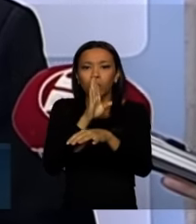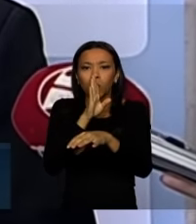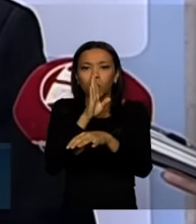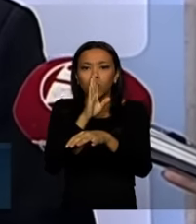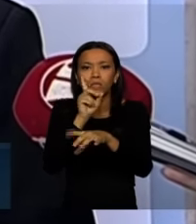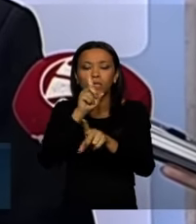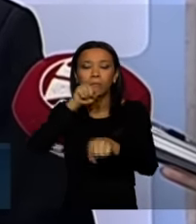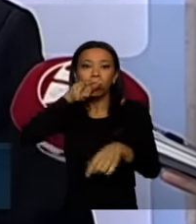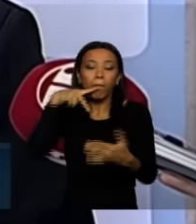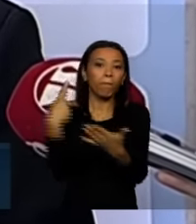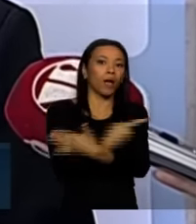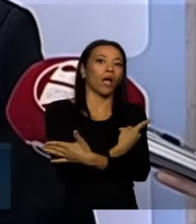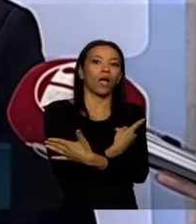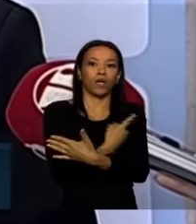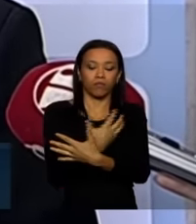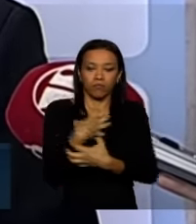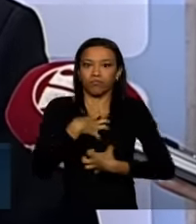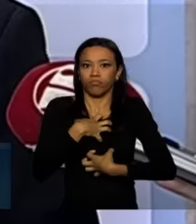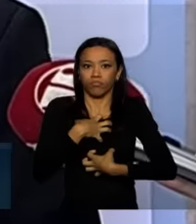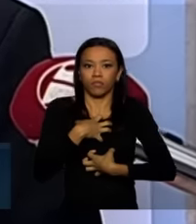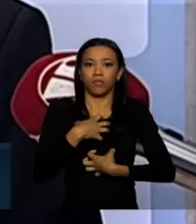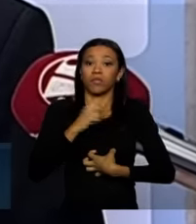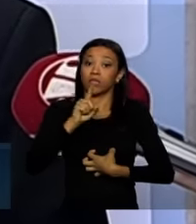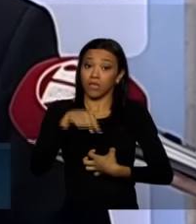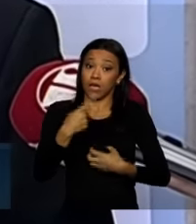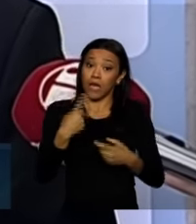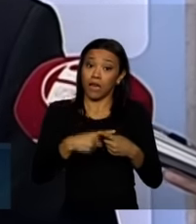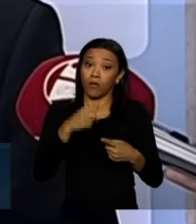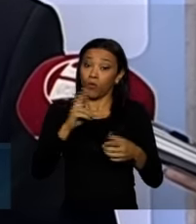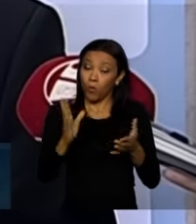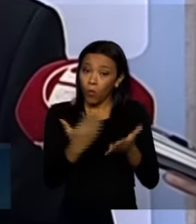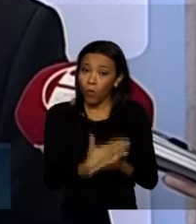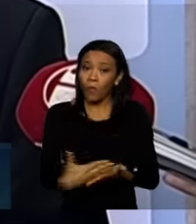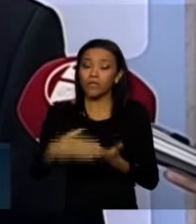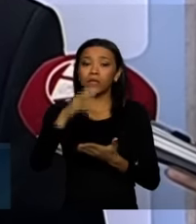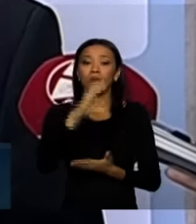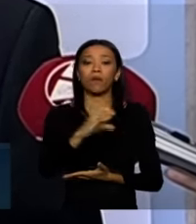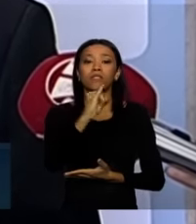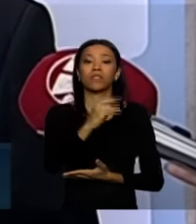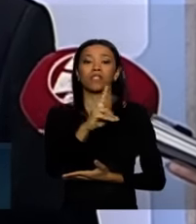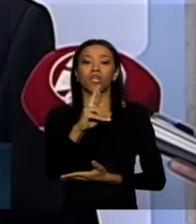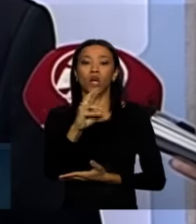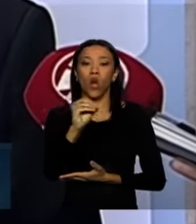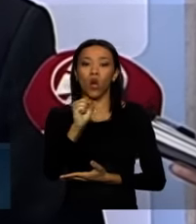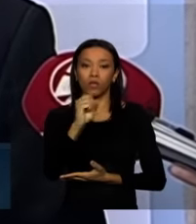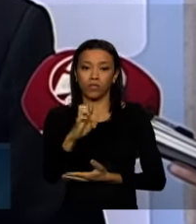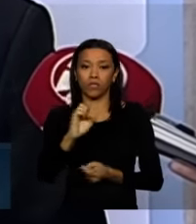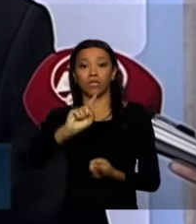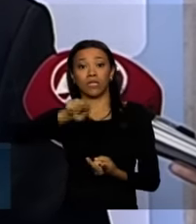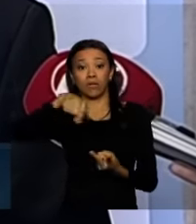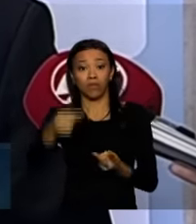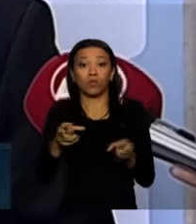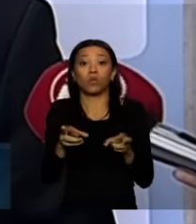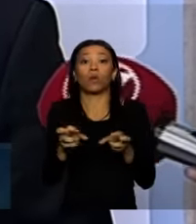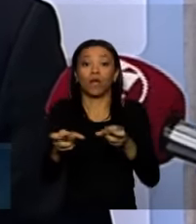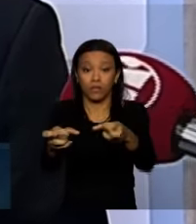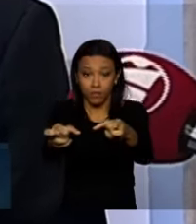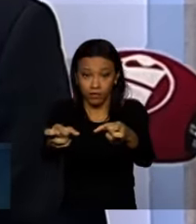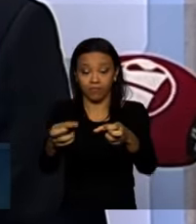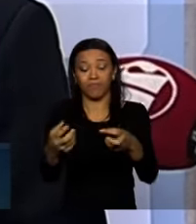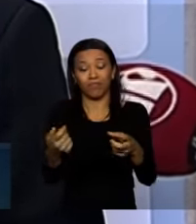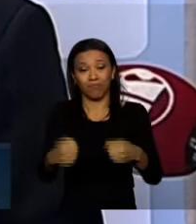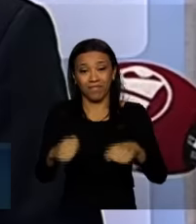em consequência o câncer e aí tem que fazer o transplante Então você imagina